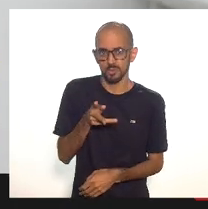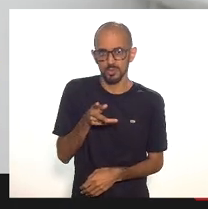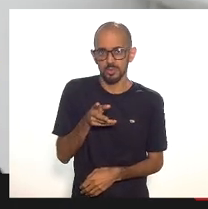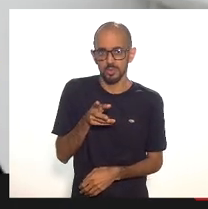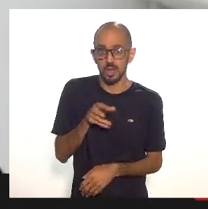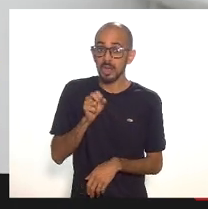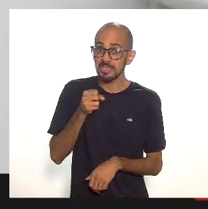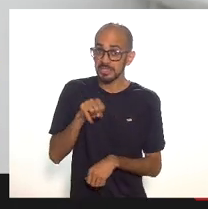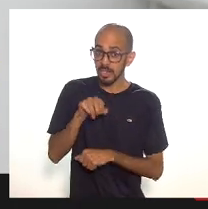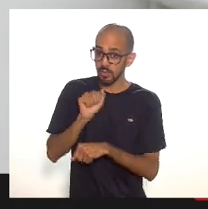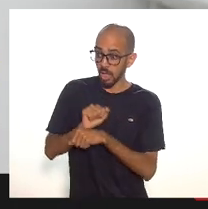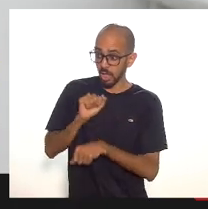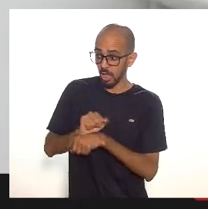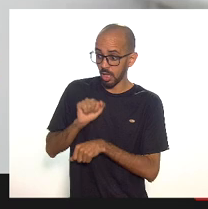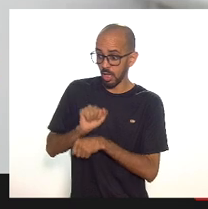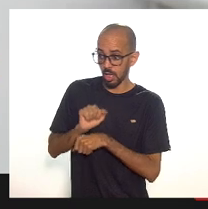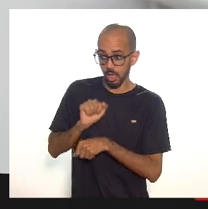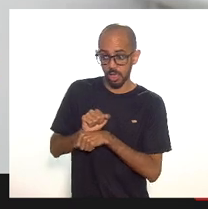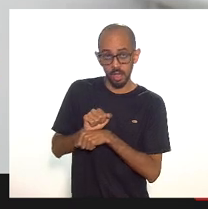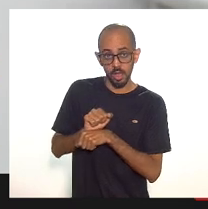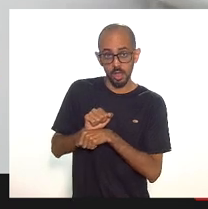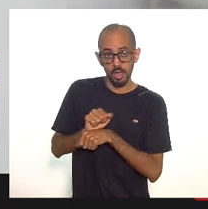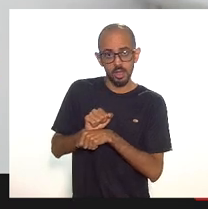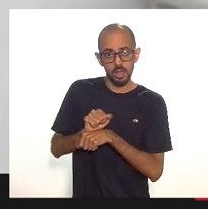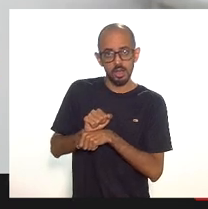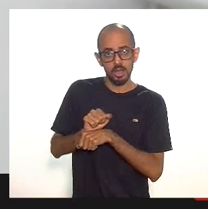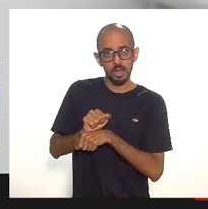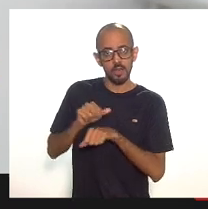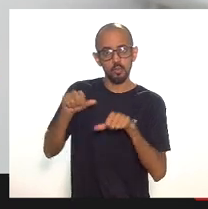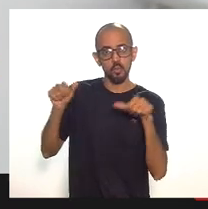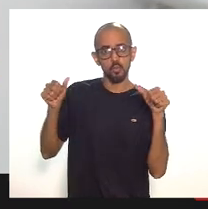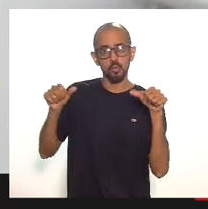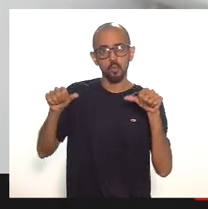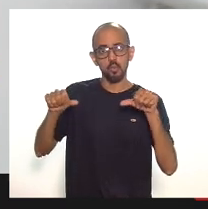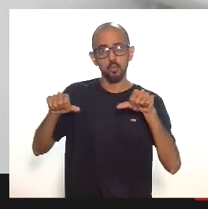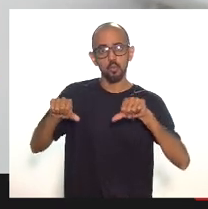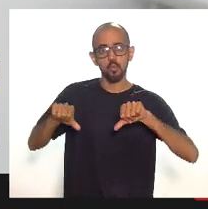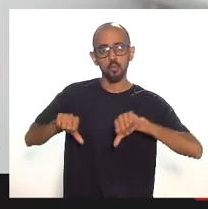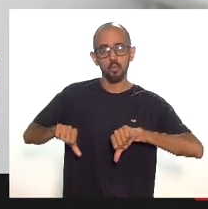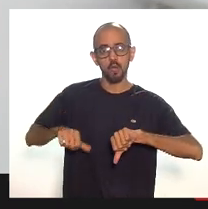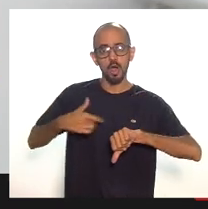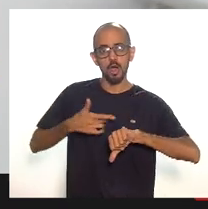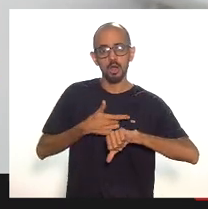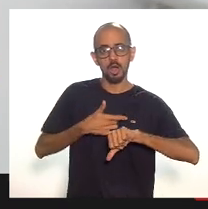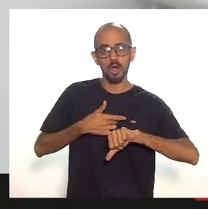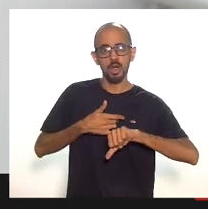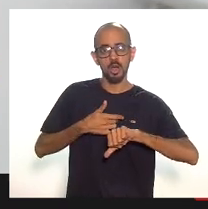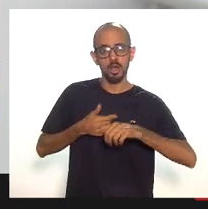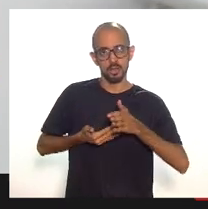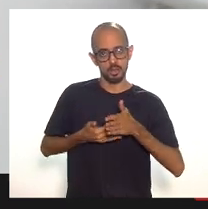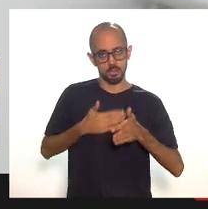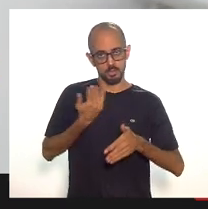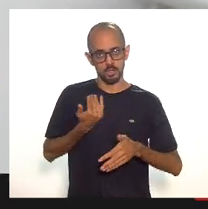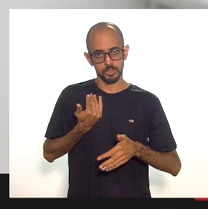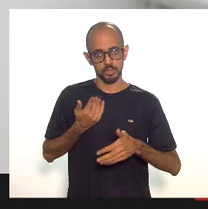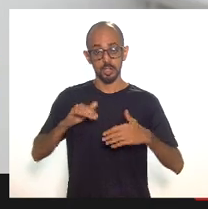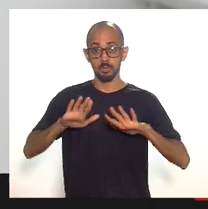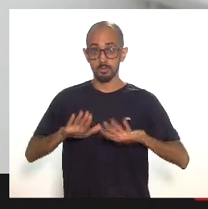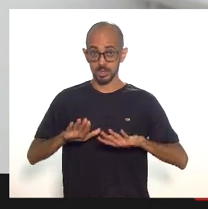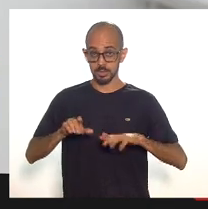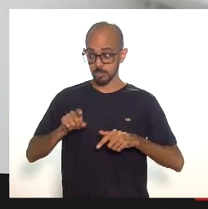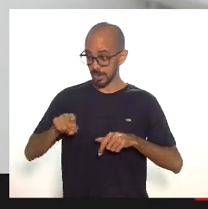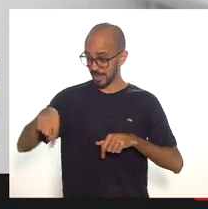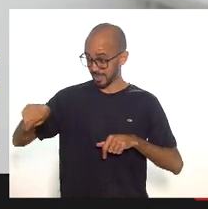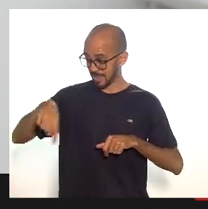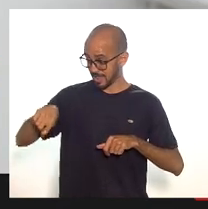ficar esperando, menos possibilidade de recuperação vai ter. Isso é um risco. Então, a minha pergunta é assim, para essas pessoas,